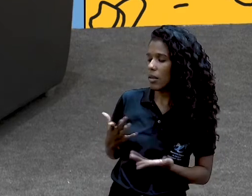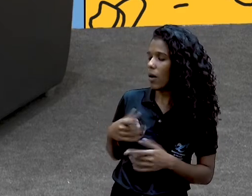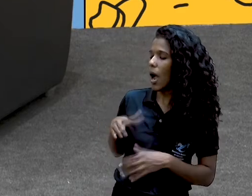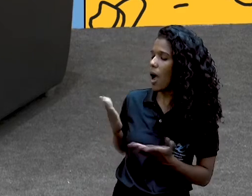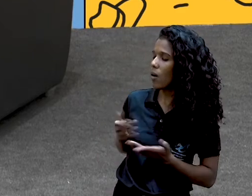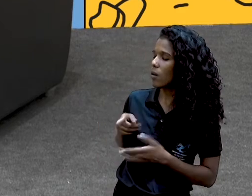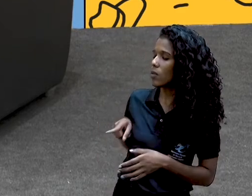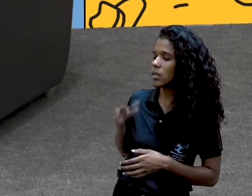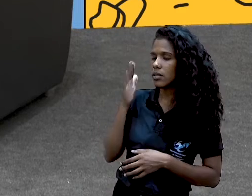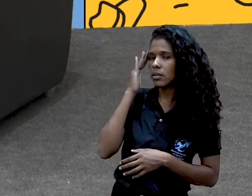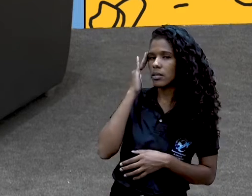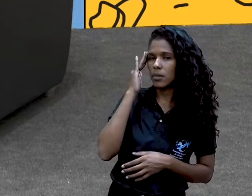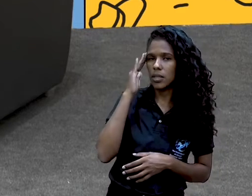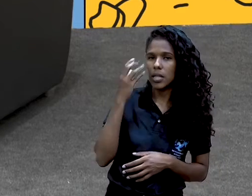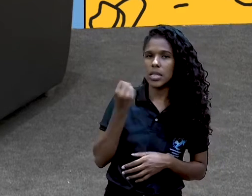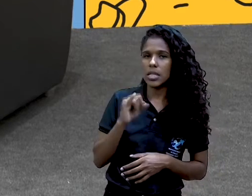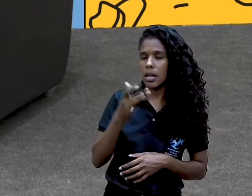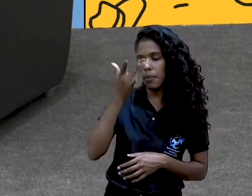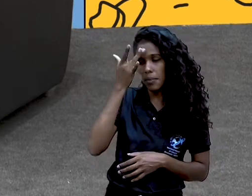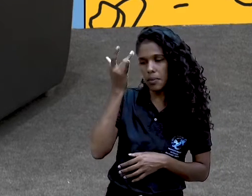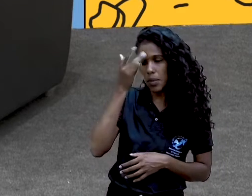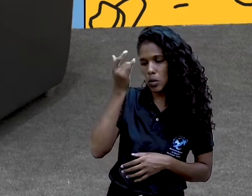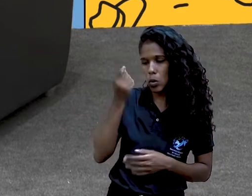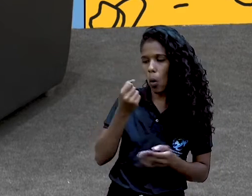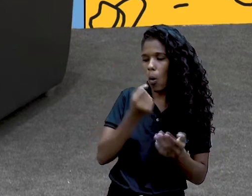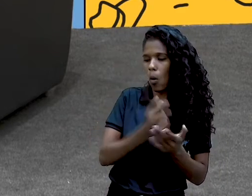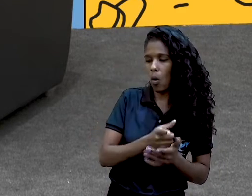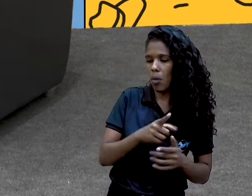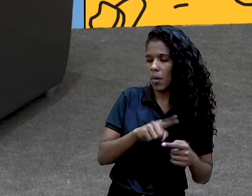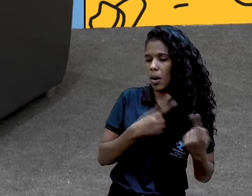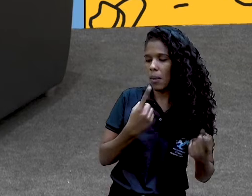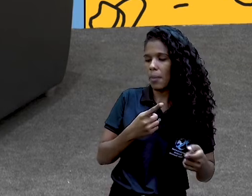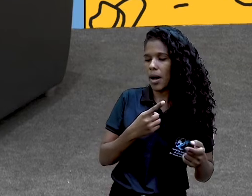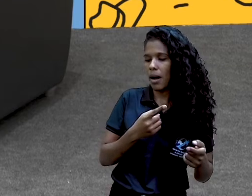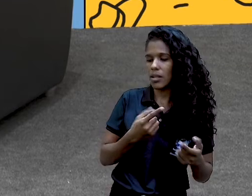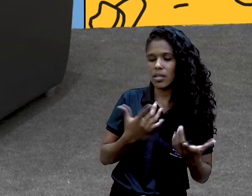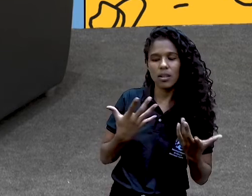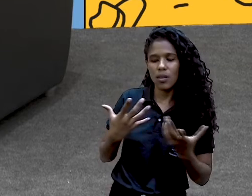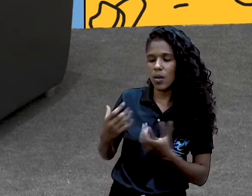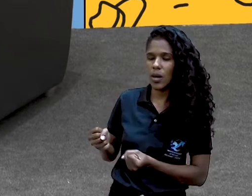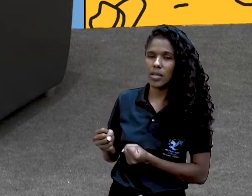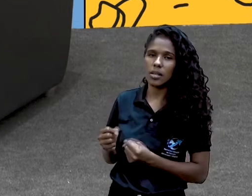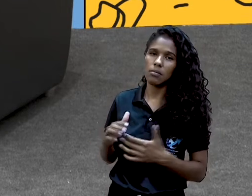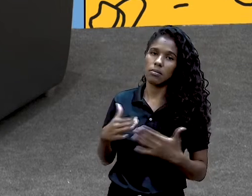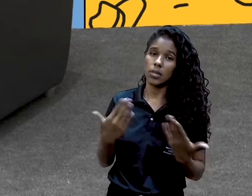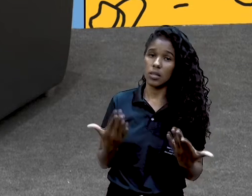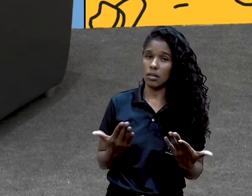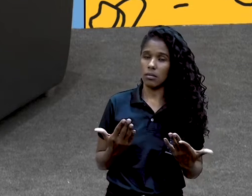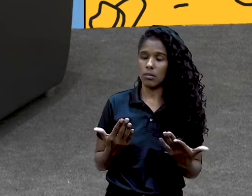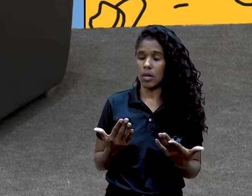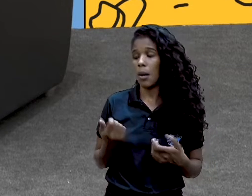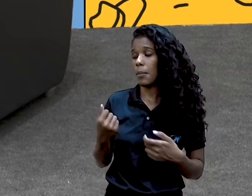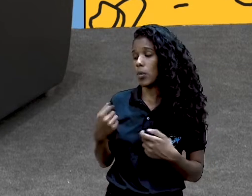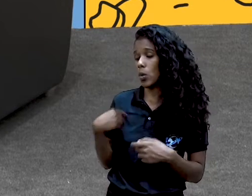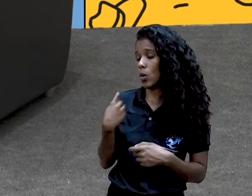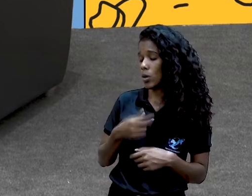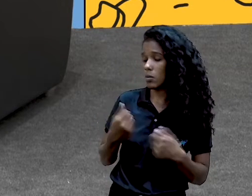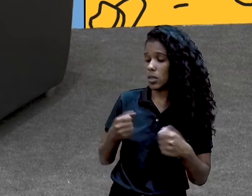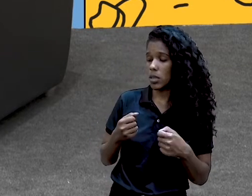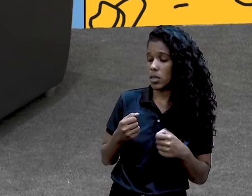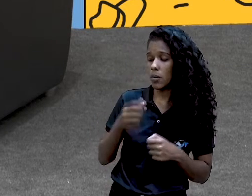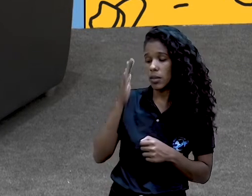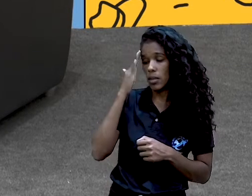não receber? Tá? Então a gente tem que entender que esse é uma proposta de futuro. É interessante que a gente saiba também que